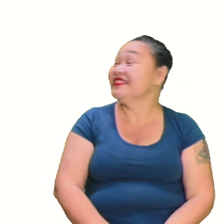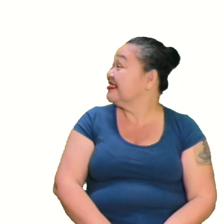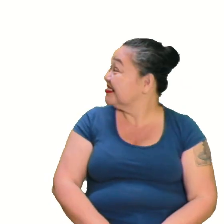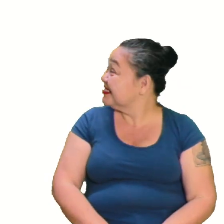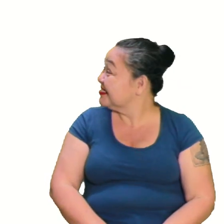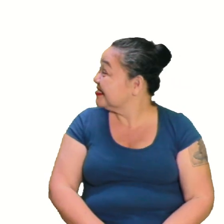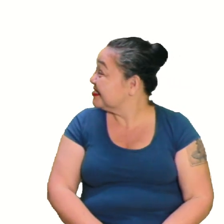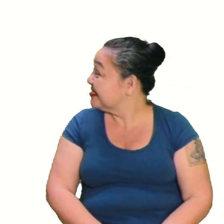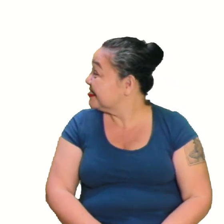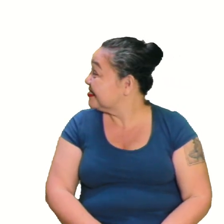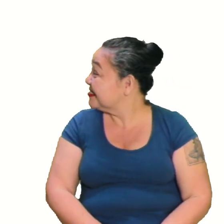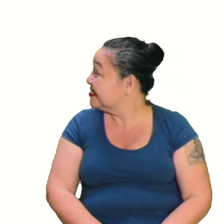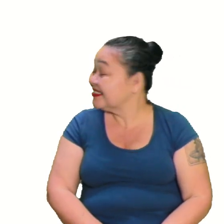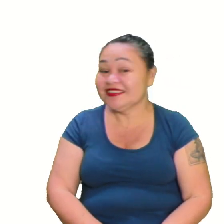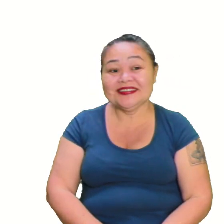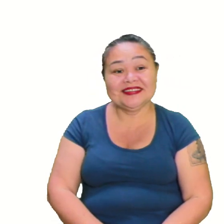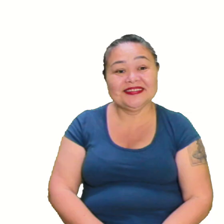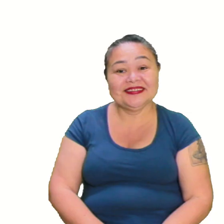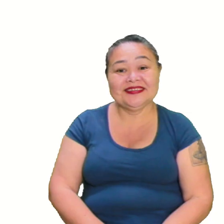Mas é aberto.